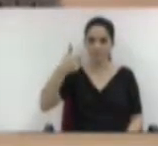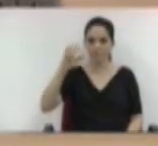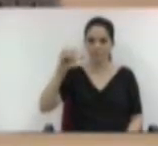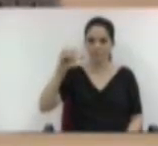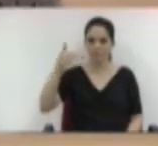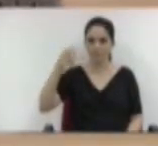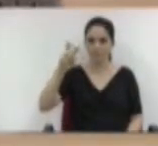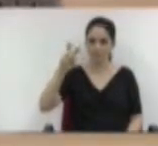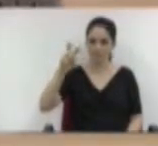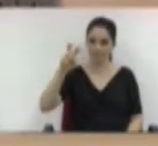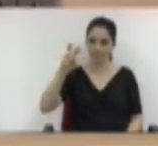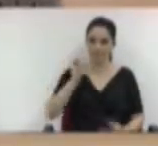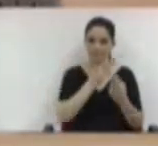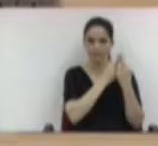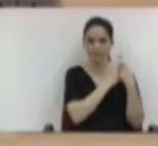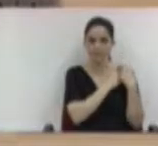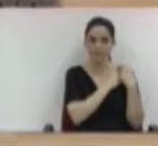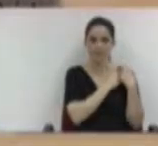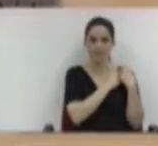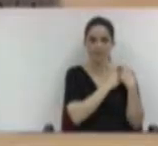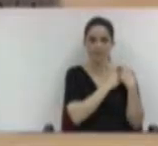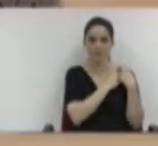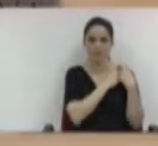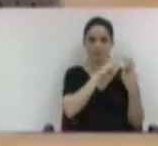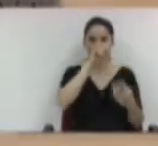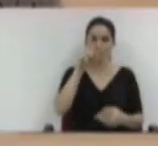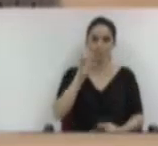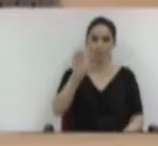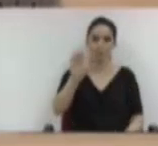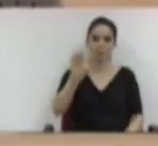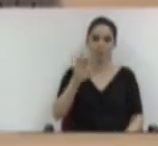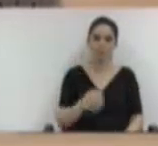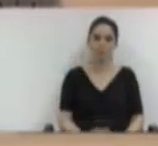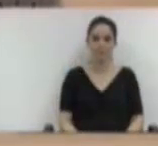905/2015, autor vereador José Roberto Bernardo.